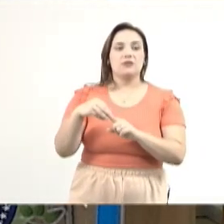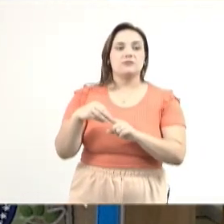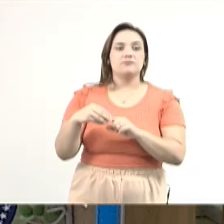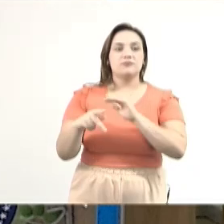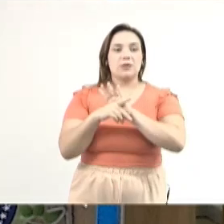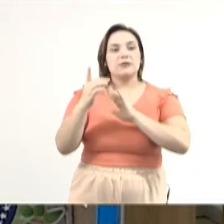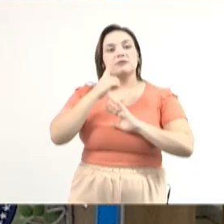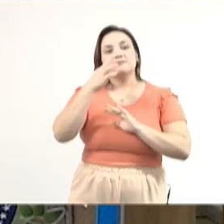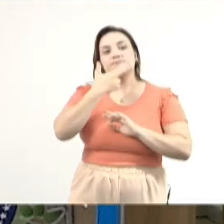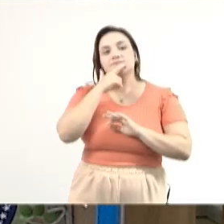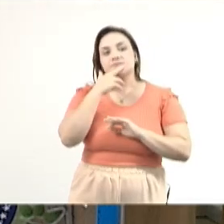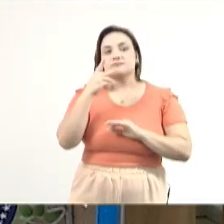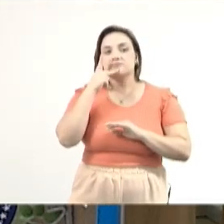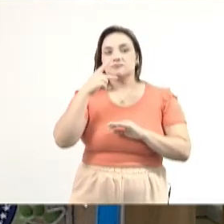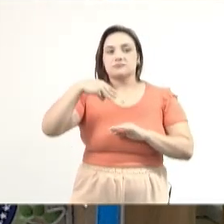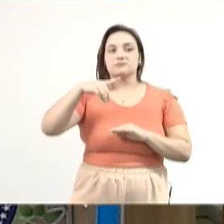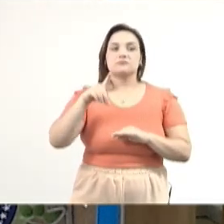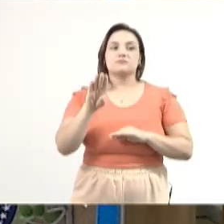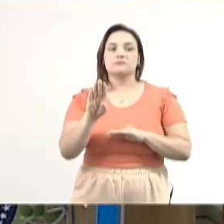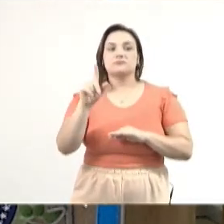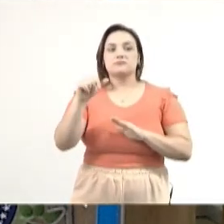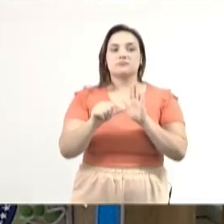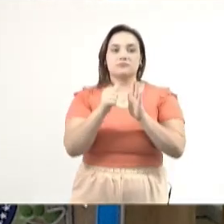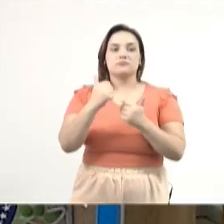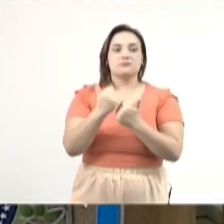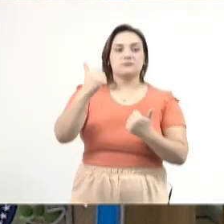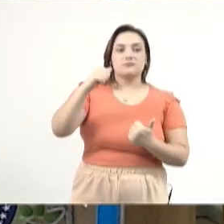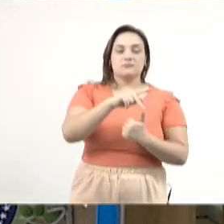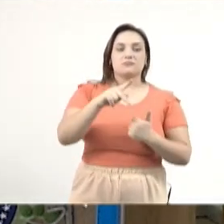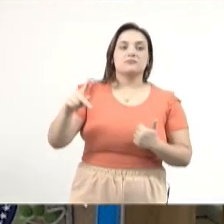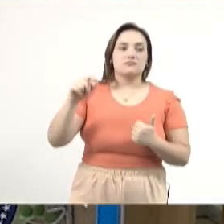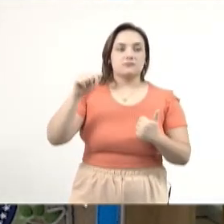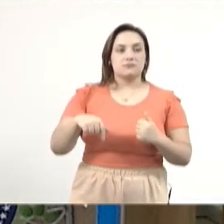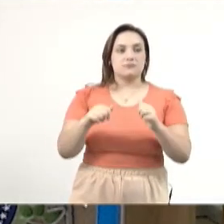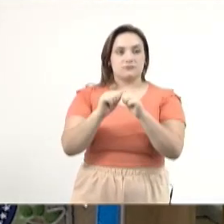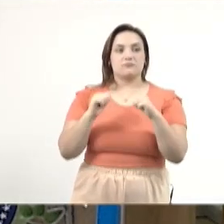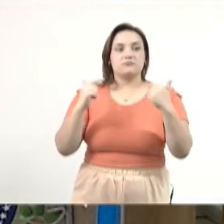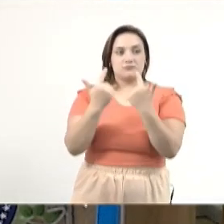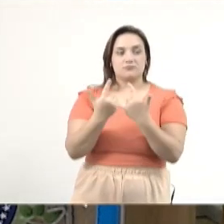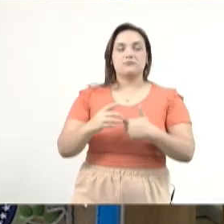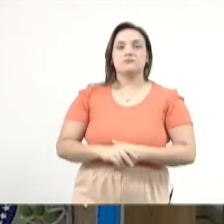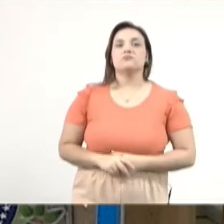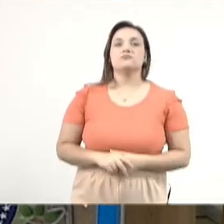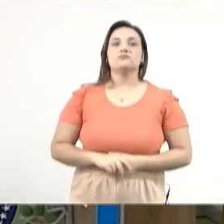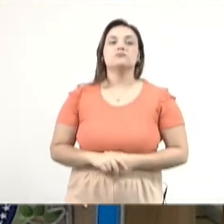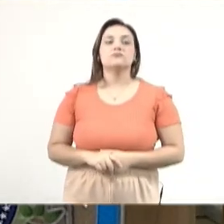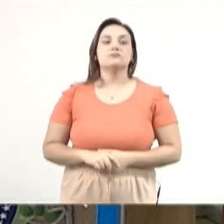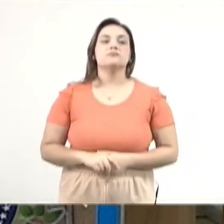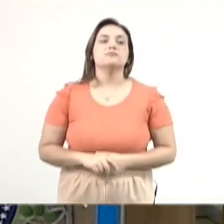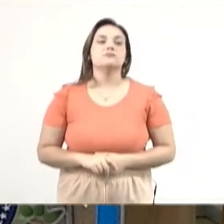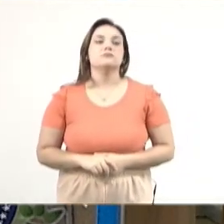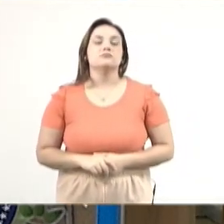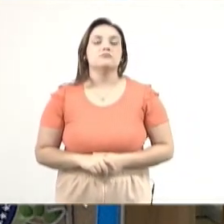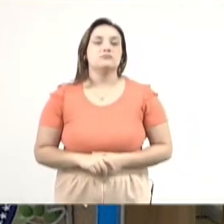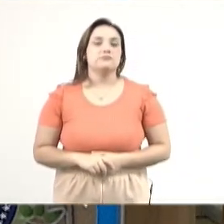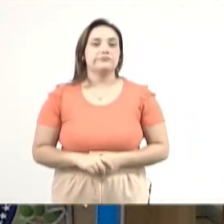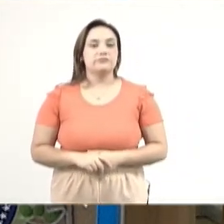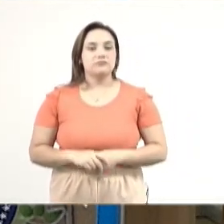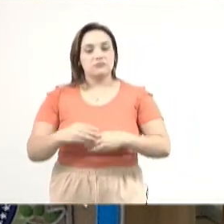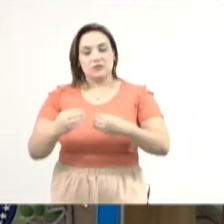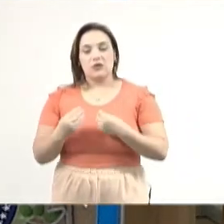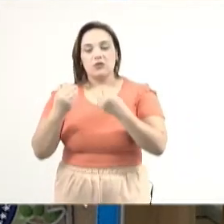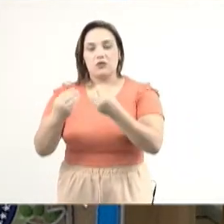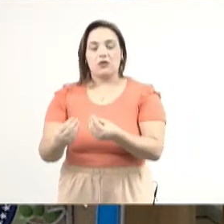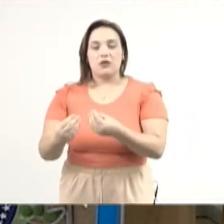pelo deputado Renato Câmara, do MDB, primeiro vice-presidente da nossa Casa de Leis, e que concede também um nome, dá nome a um